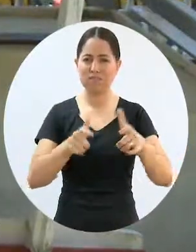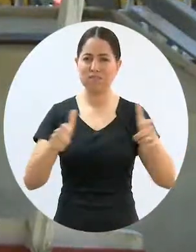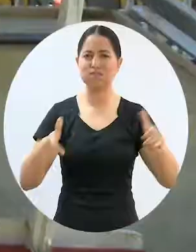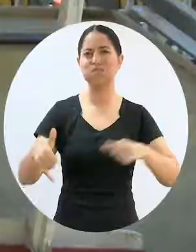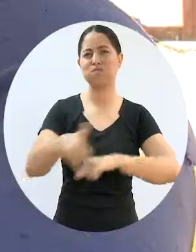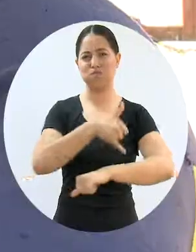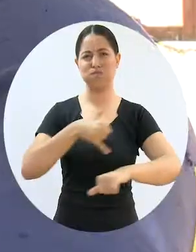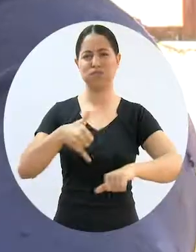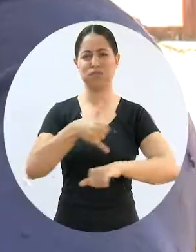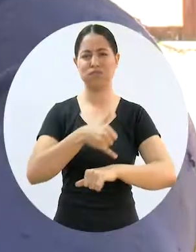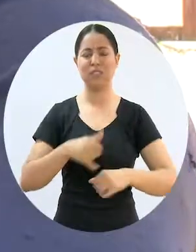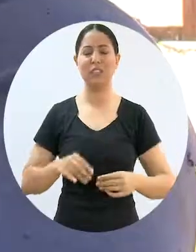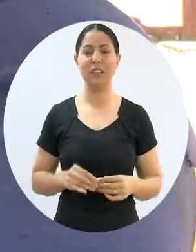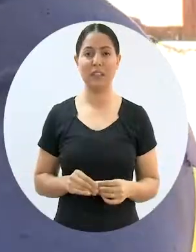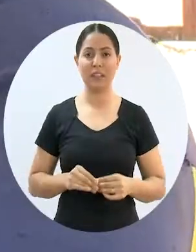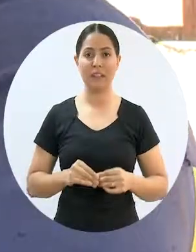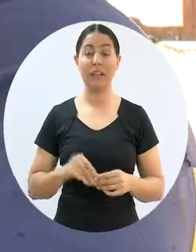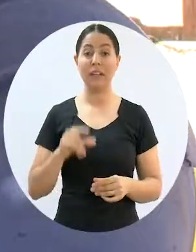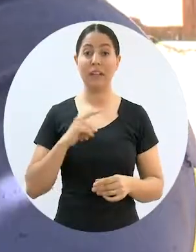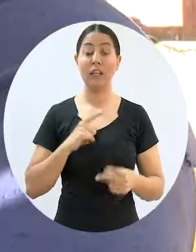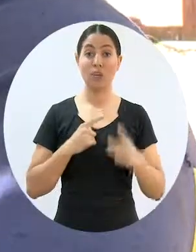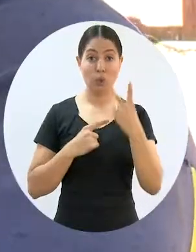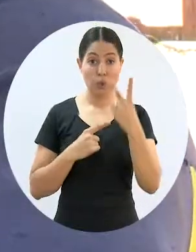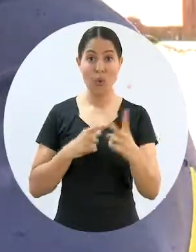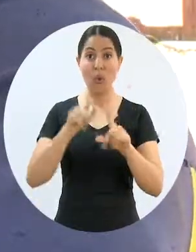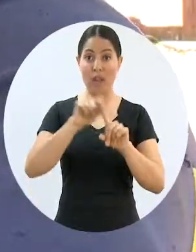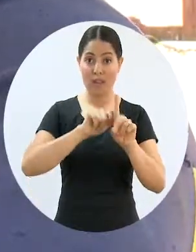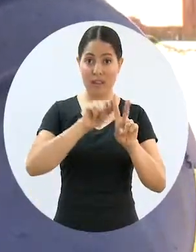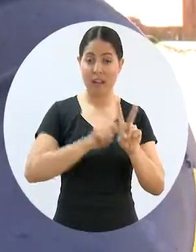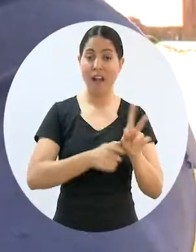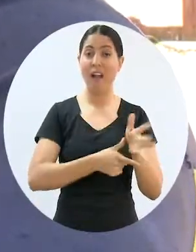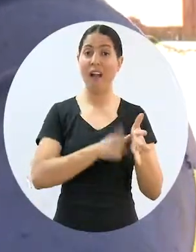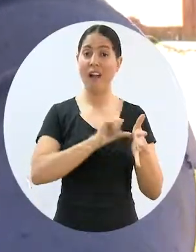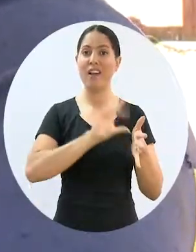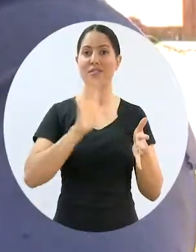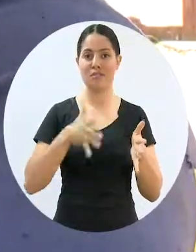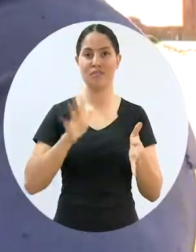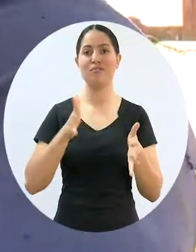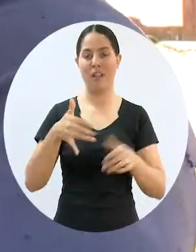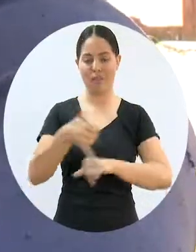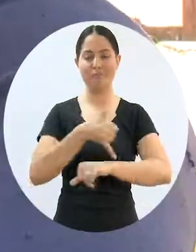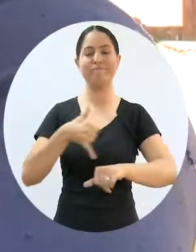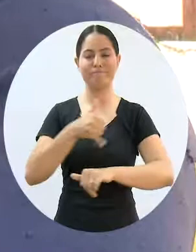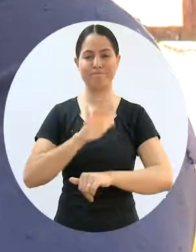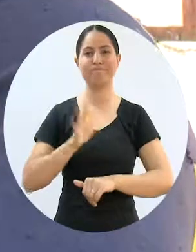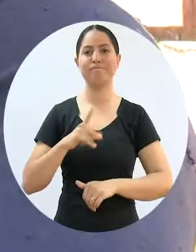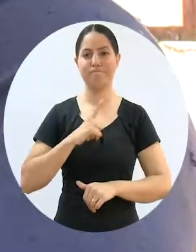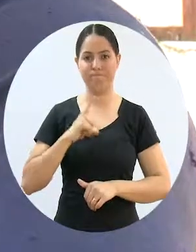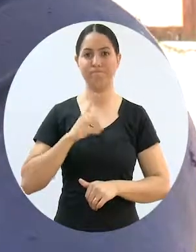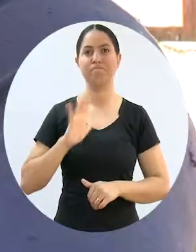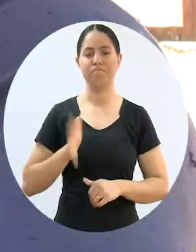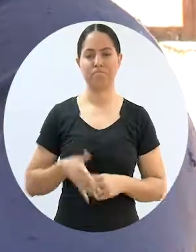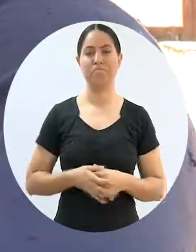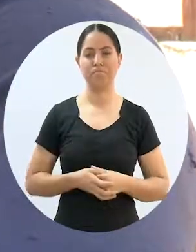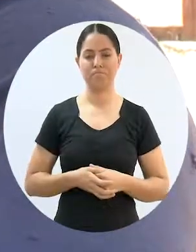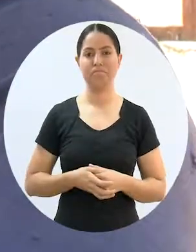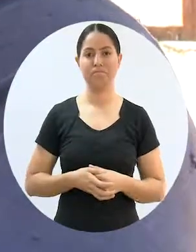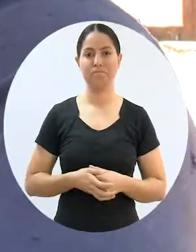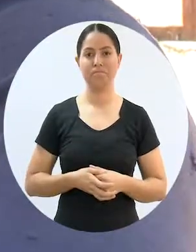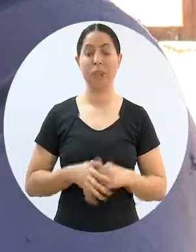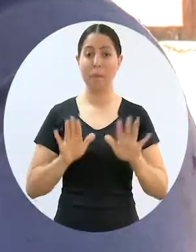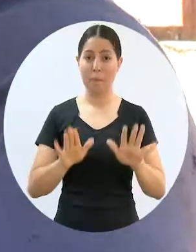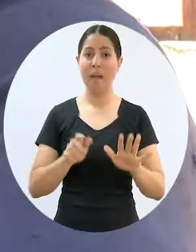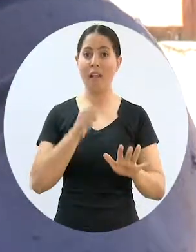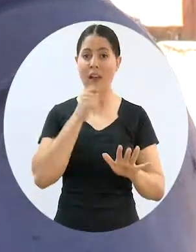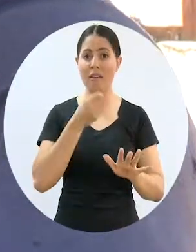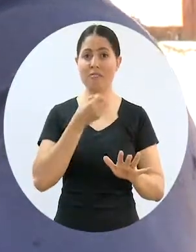Aqui está pouco. 2 meses antes tinha. 2 meses antes já tinha bastante óleo aqui na orla de Pirangi. E aí a Marinha, ainda bem que a